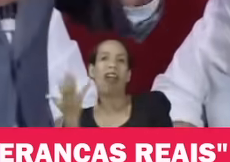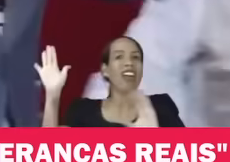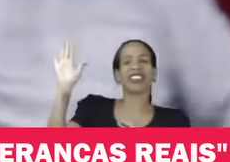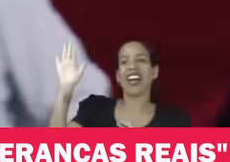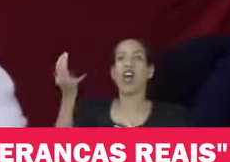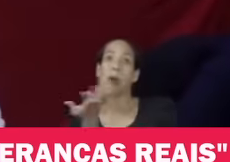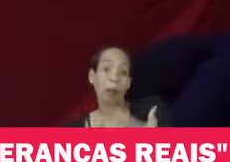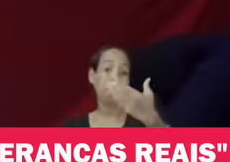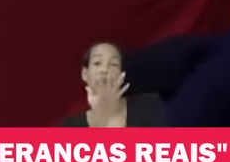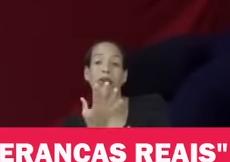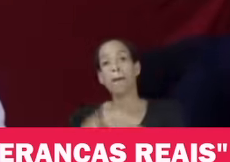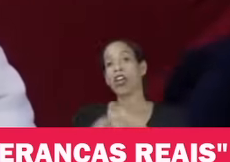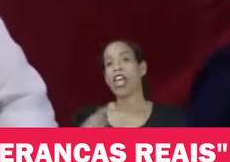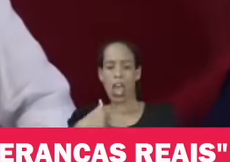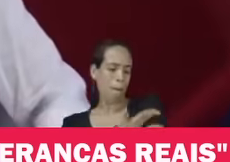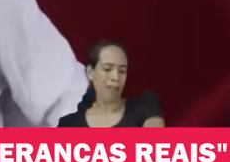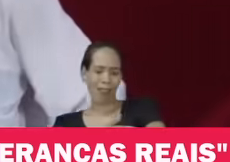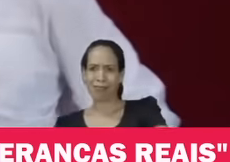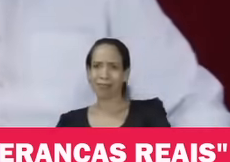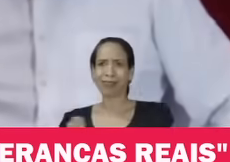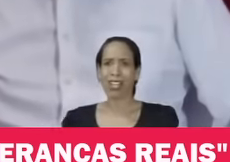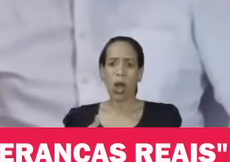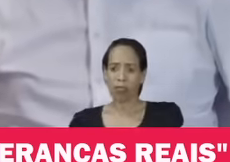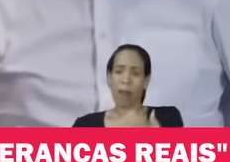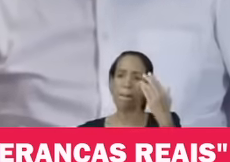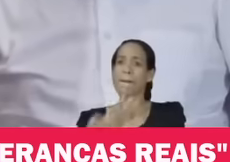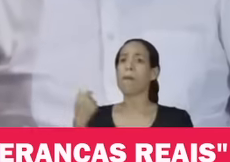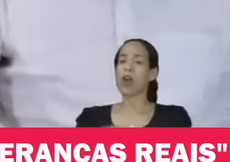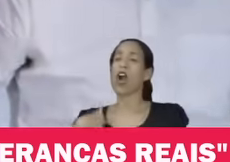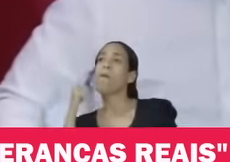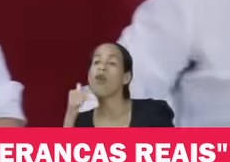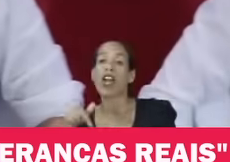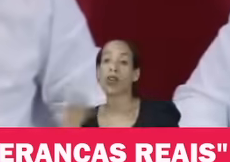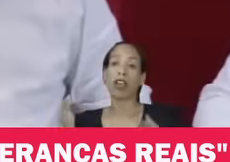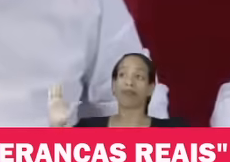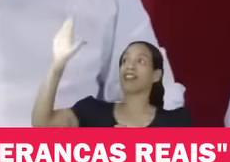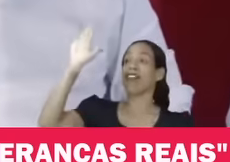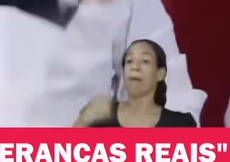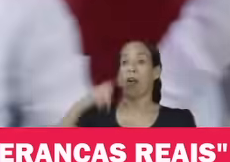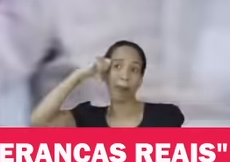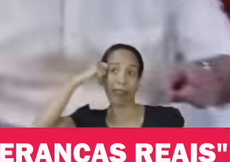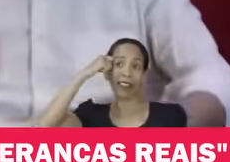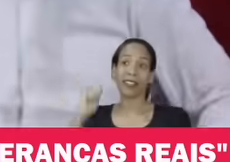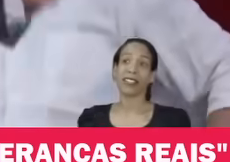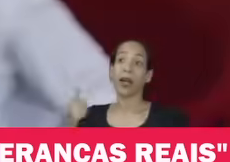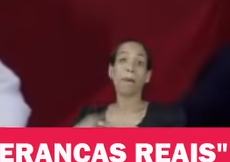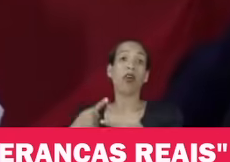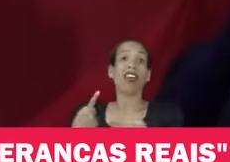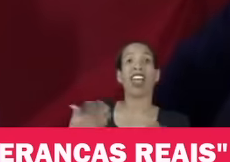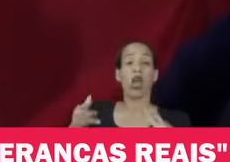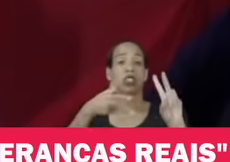candidato. Eu quero me lançar porque eu sou branco. Eu quero me lançar porque eu sou mulher. Eu quero me lançar porque eu sou negro. Eu quero me lançar porque